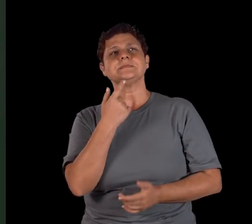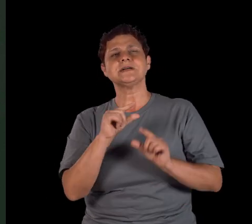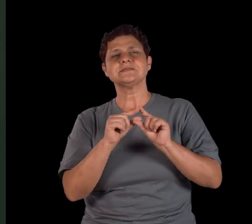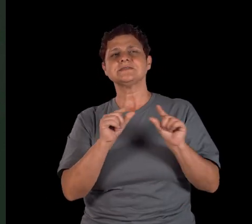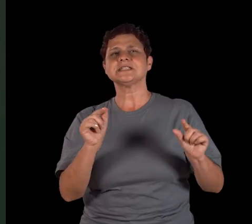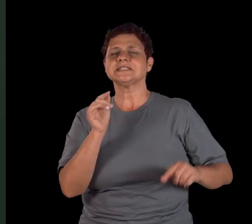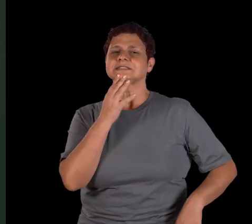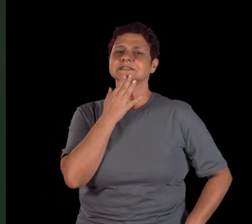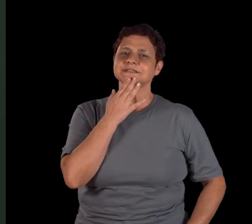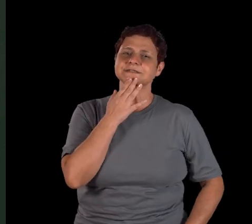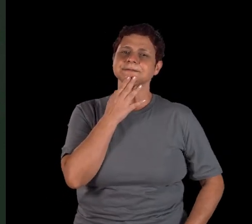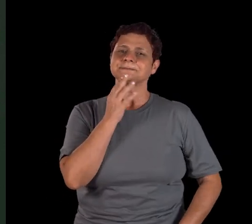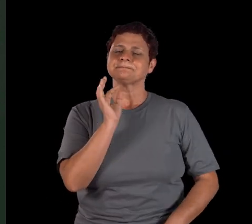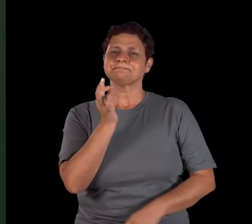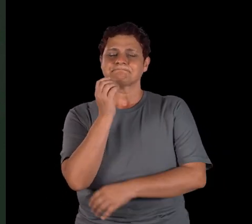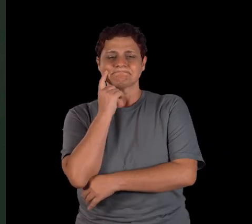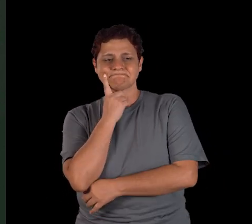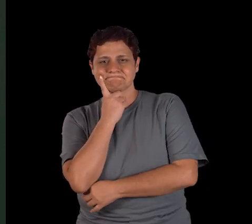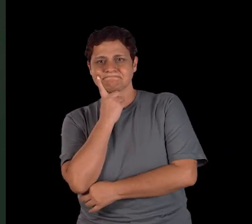polissêmica aqui.